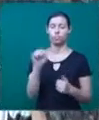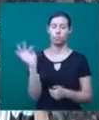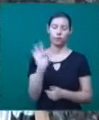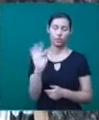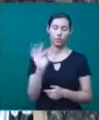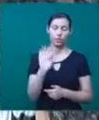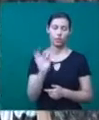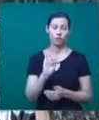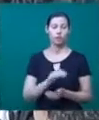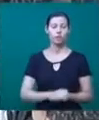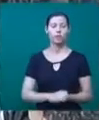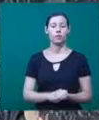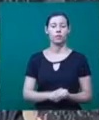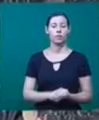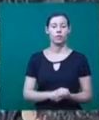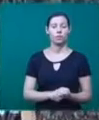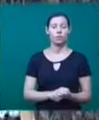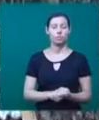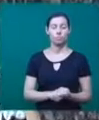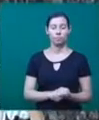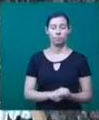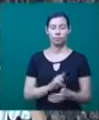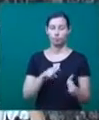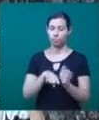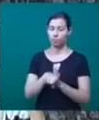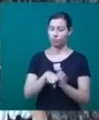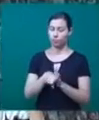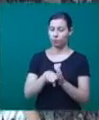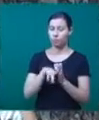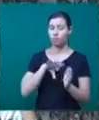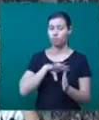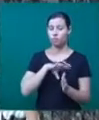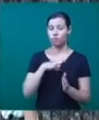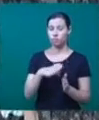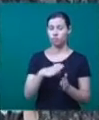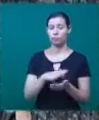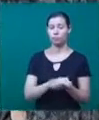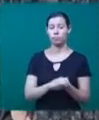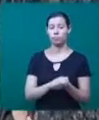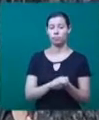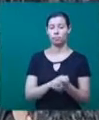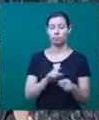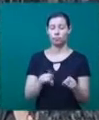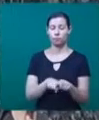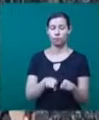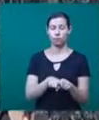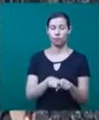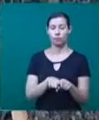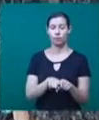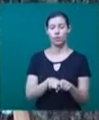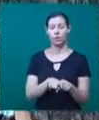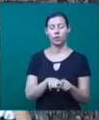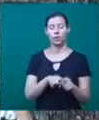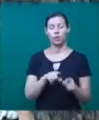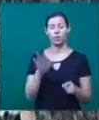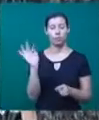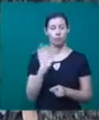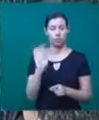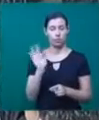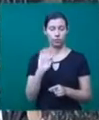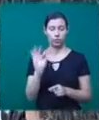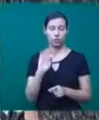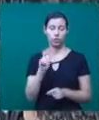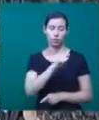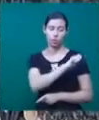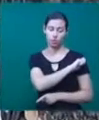distância, e também pesquisadores de Portugal e também da França, que não foi aluno da universidade. A